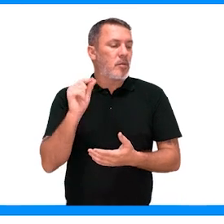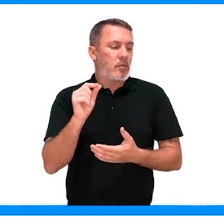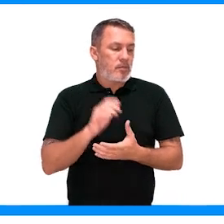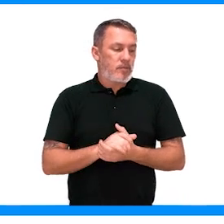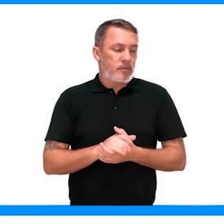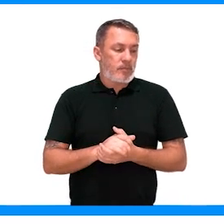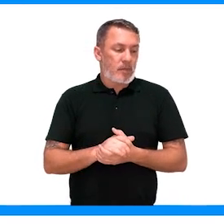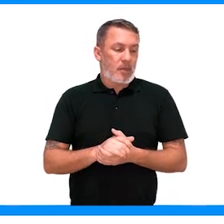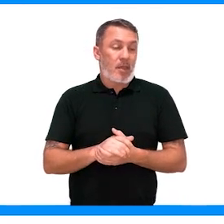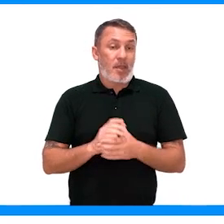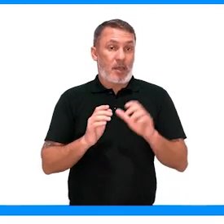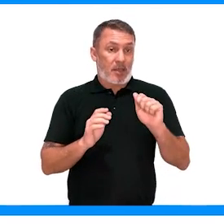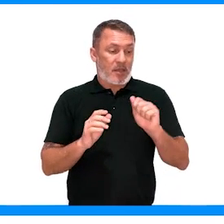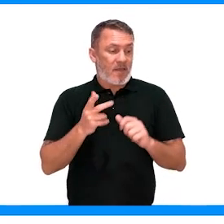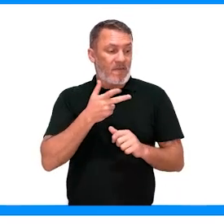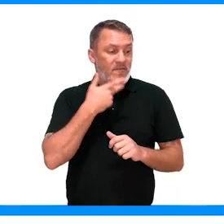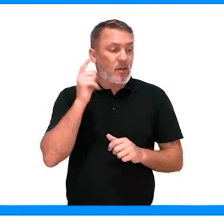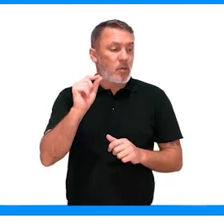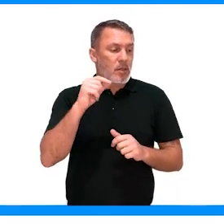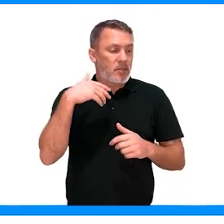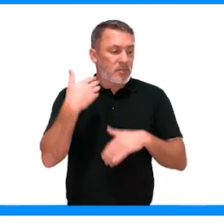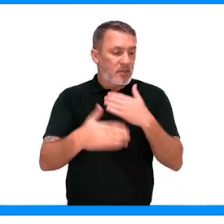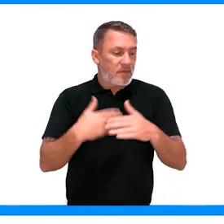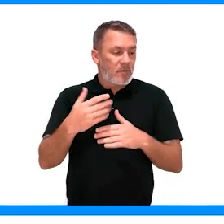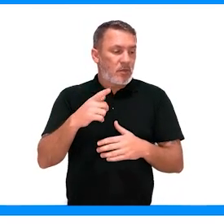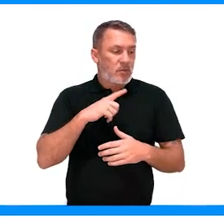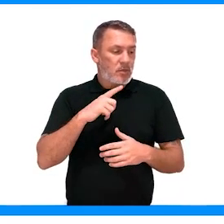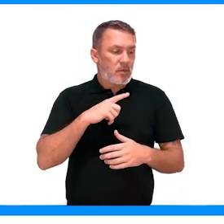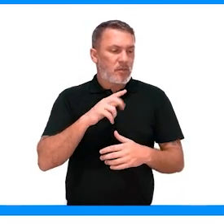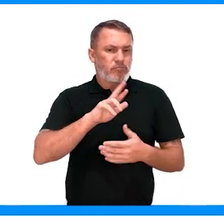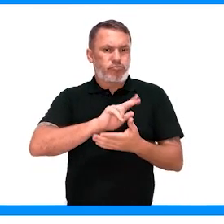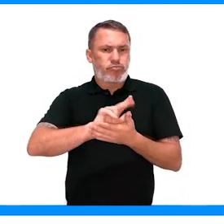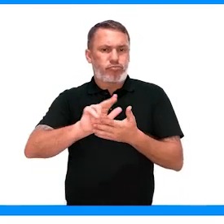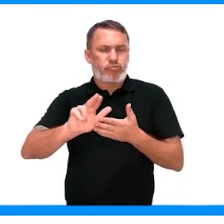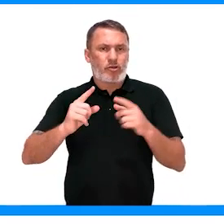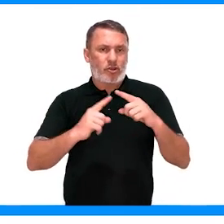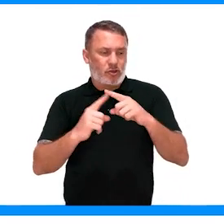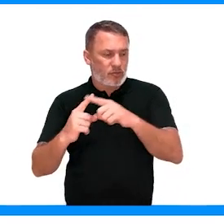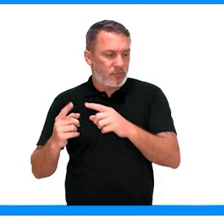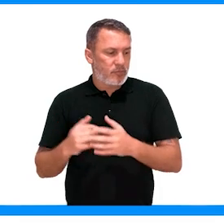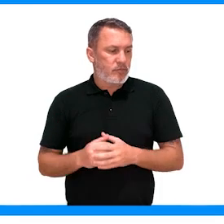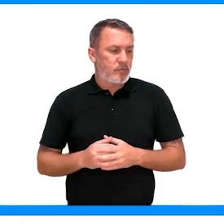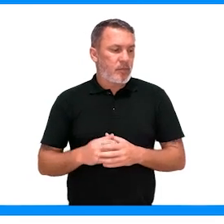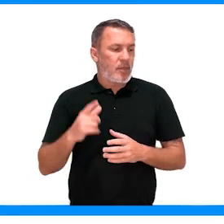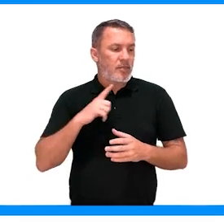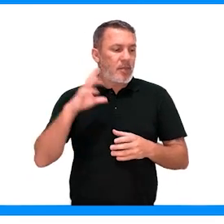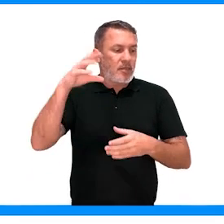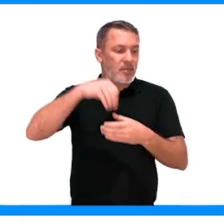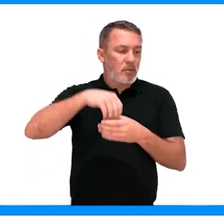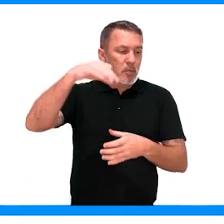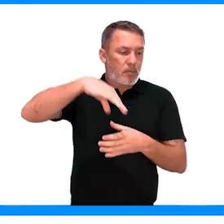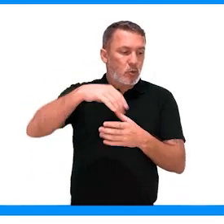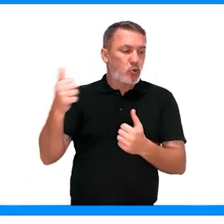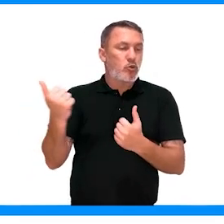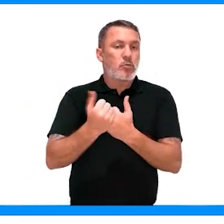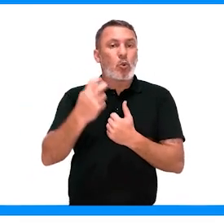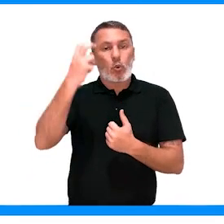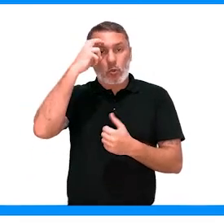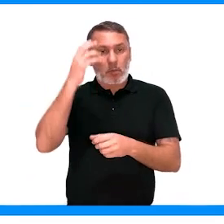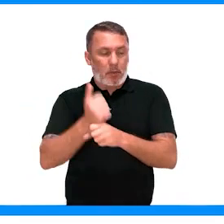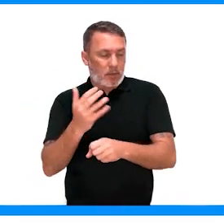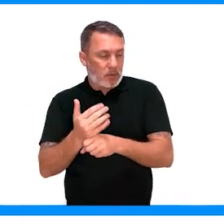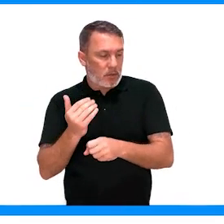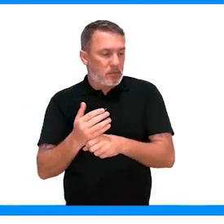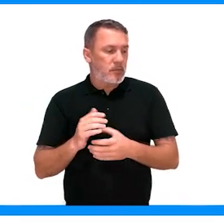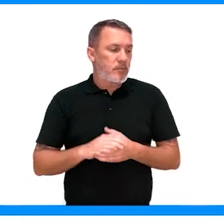batata, expandiram o cultivo do milho a outras partes do mundo, produziram espécies de milho adaptáveis a diversos